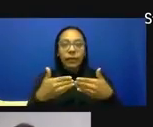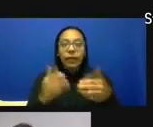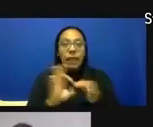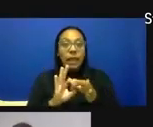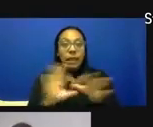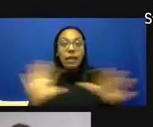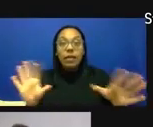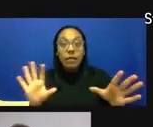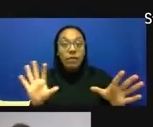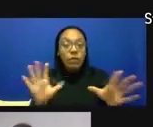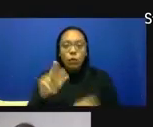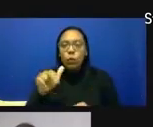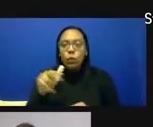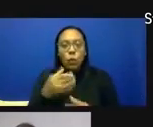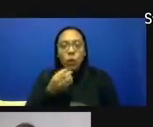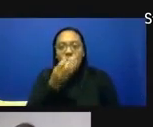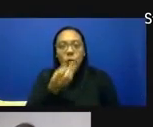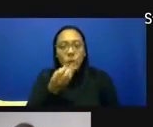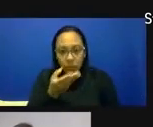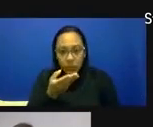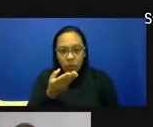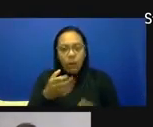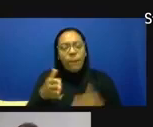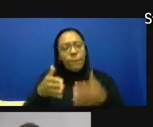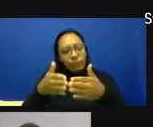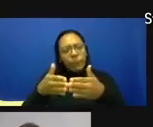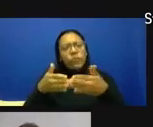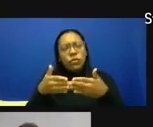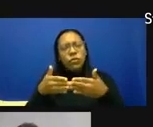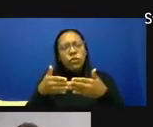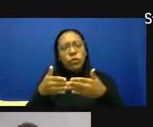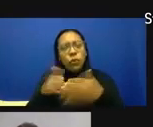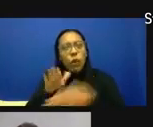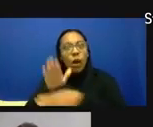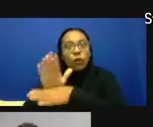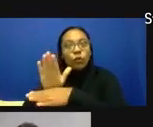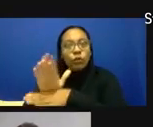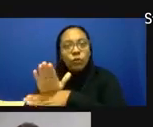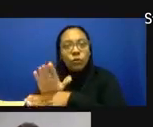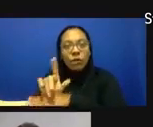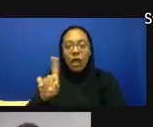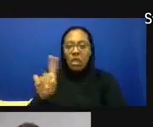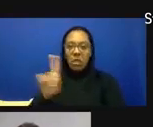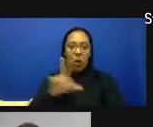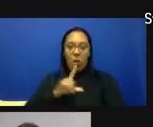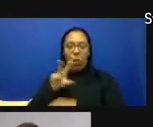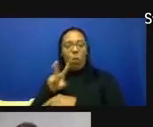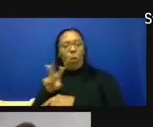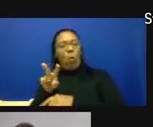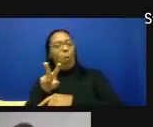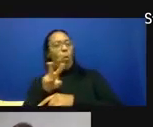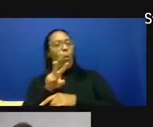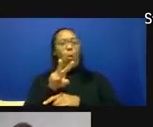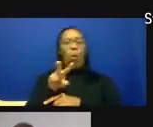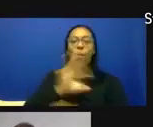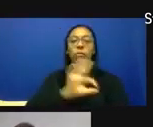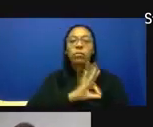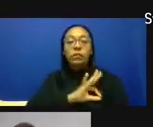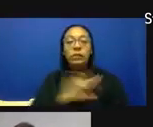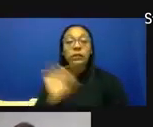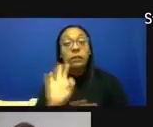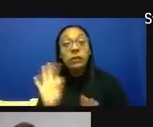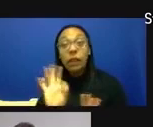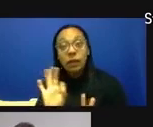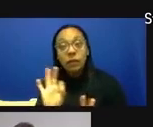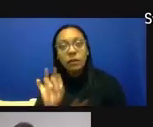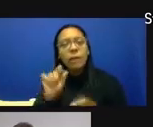que ela nunca tinha contado. Então, esse pedido de socorro, o nosso papel não é papel de investigador de polícia, é o papel de ouvir